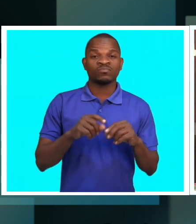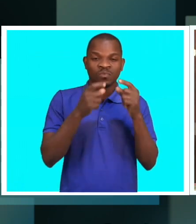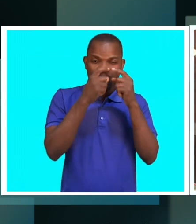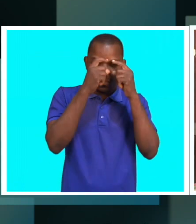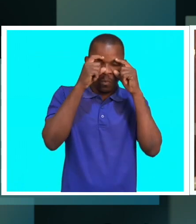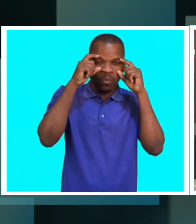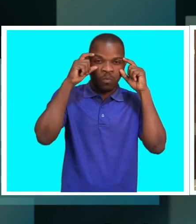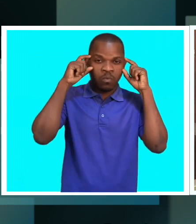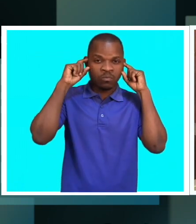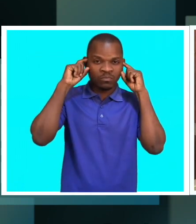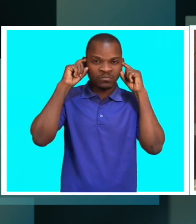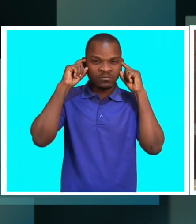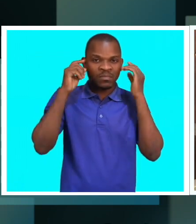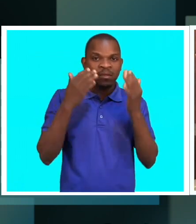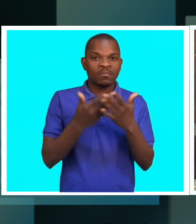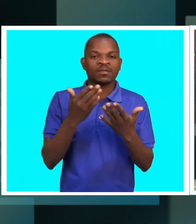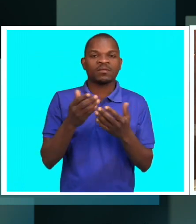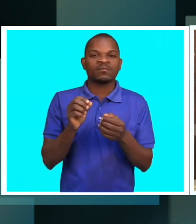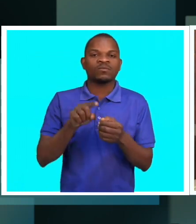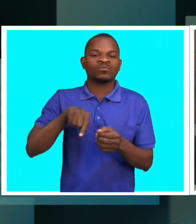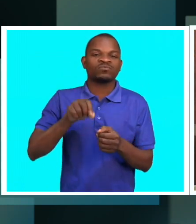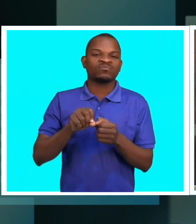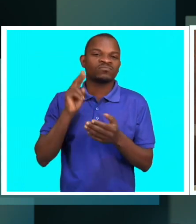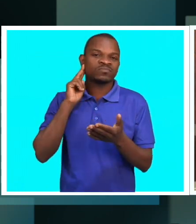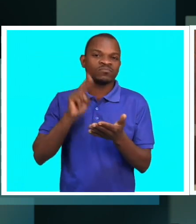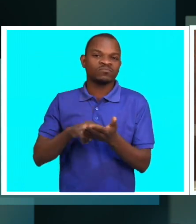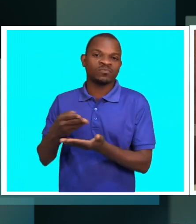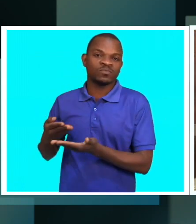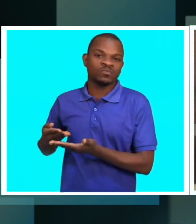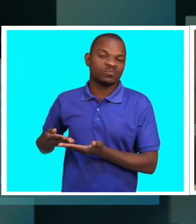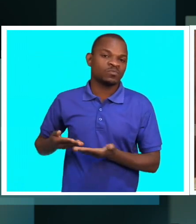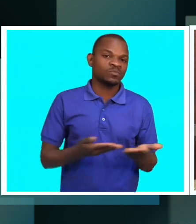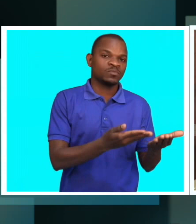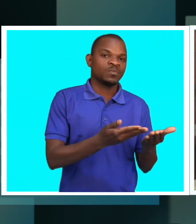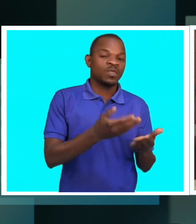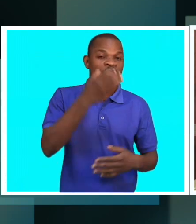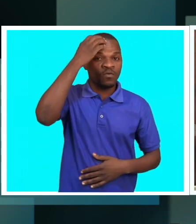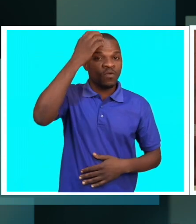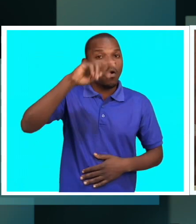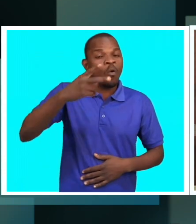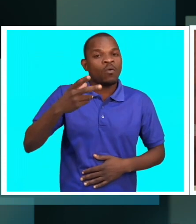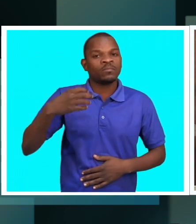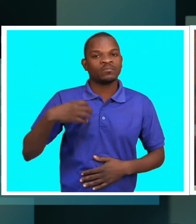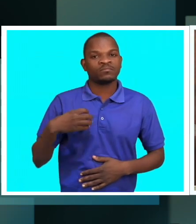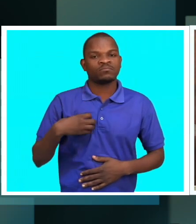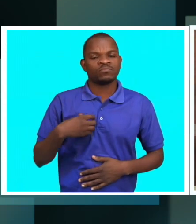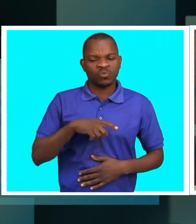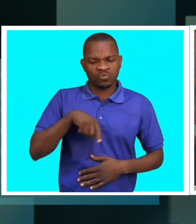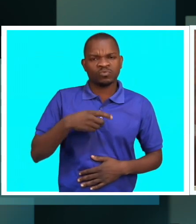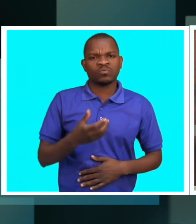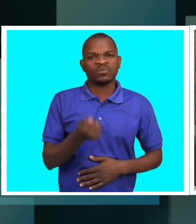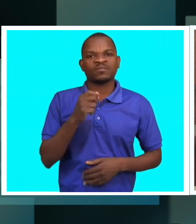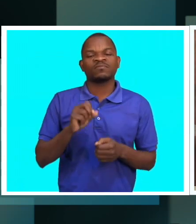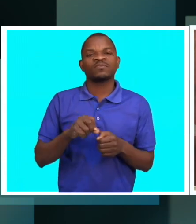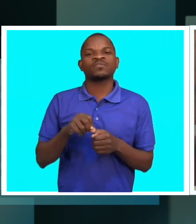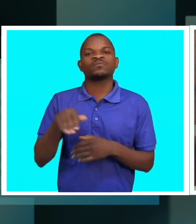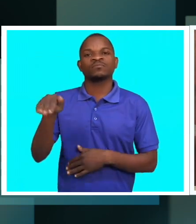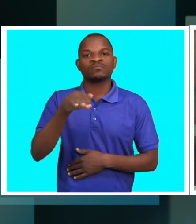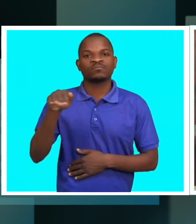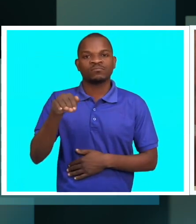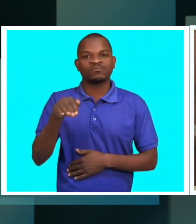fazer uma carta para o governo ou para o ministério. Este material pode ser feito localmente. Este material, como vocês podem ver, então é feito